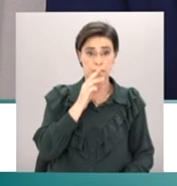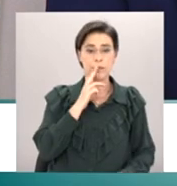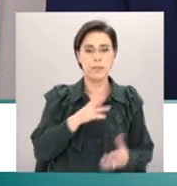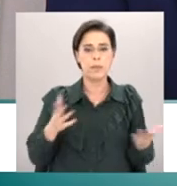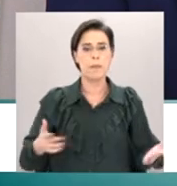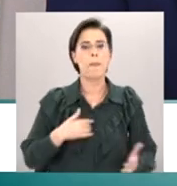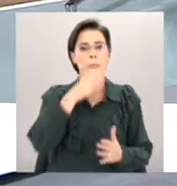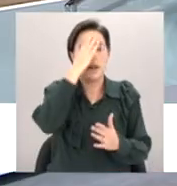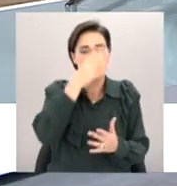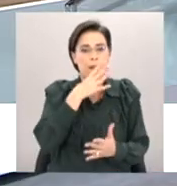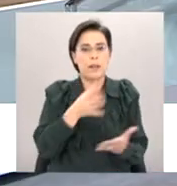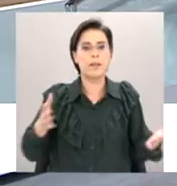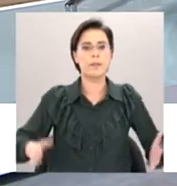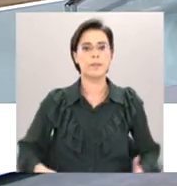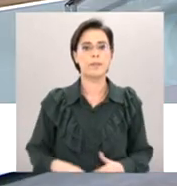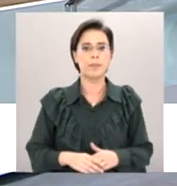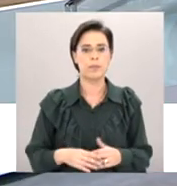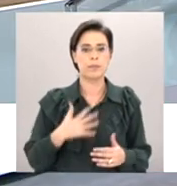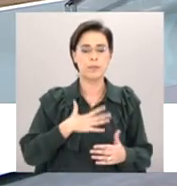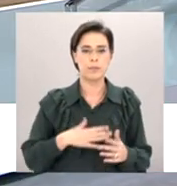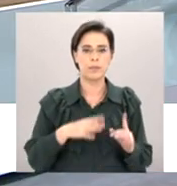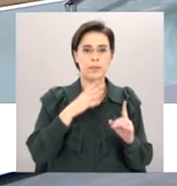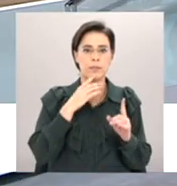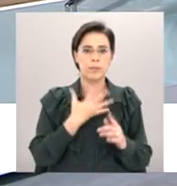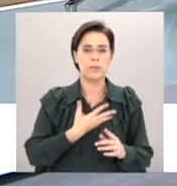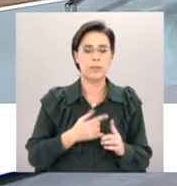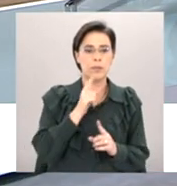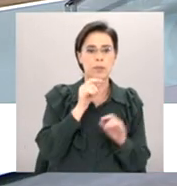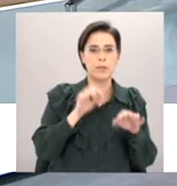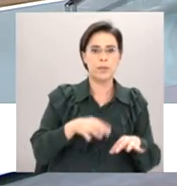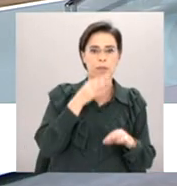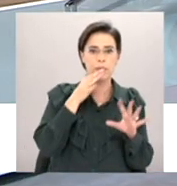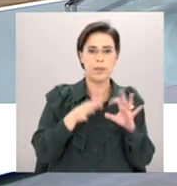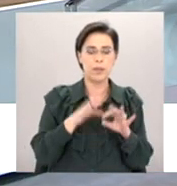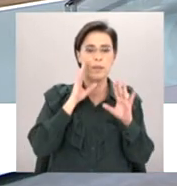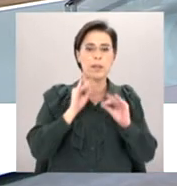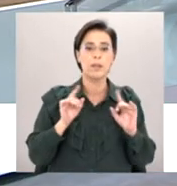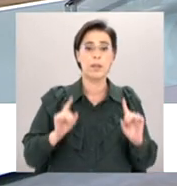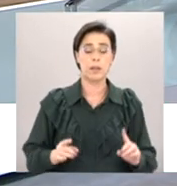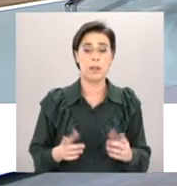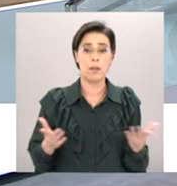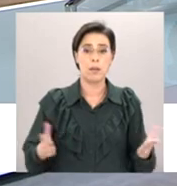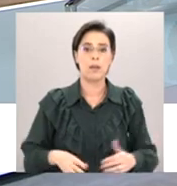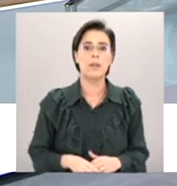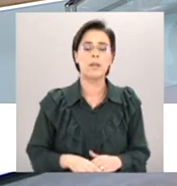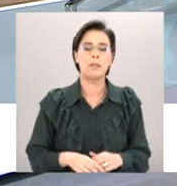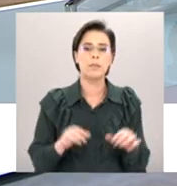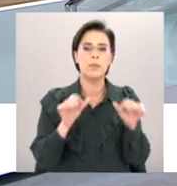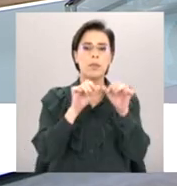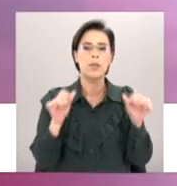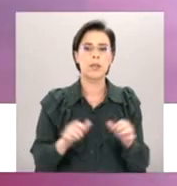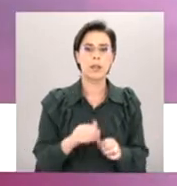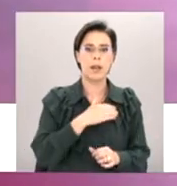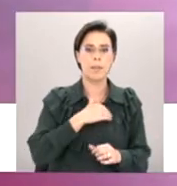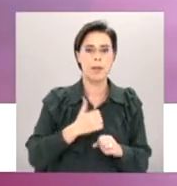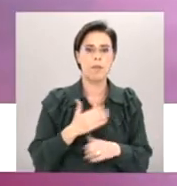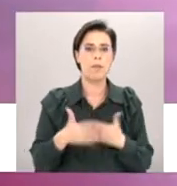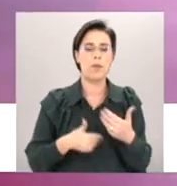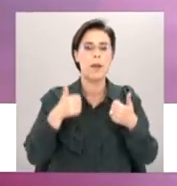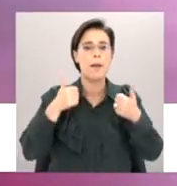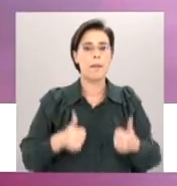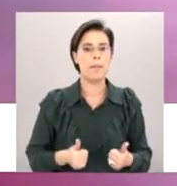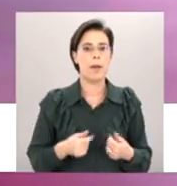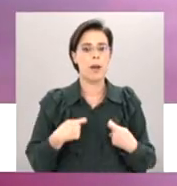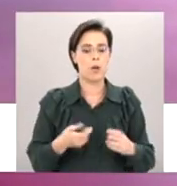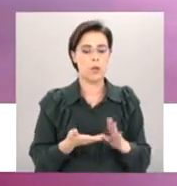os dias no Facebook público respectiva publicação os um sistema de saúde a funcionar com